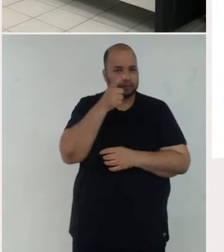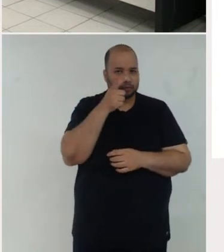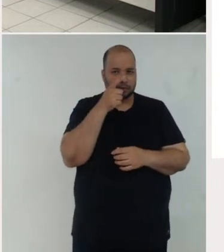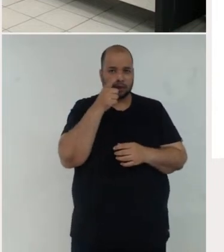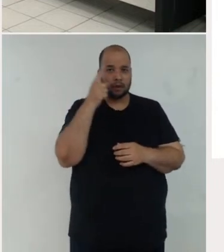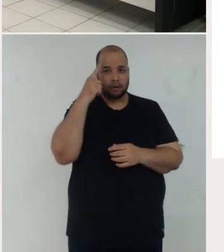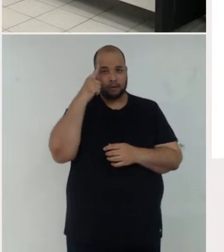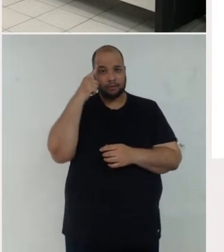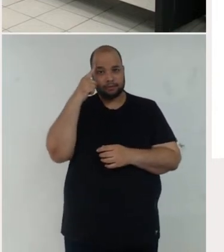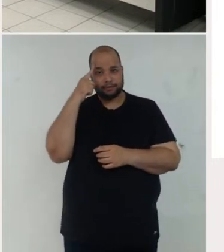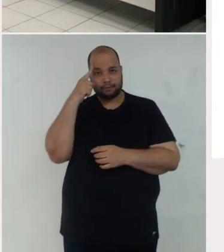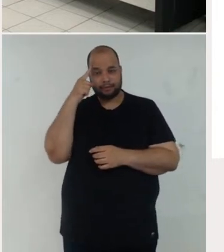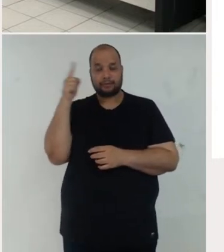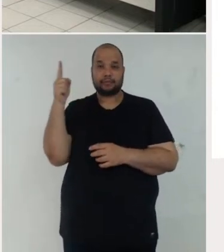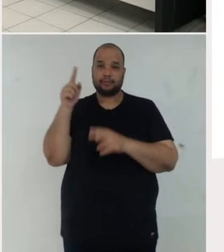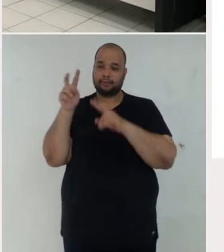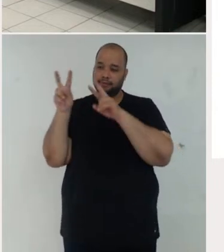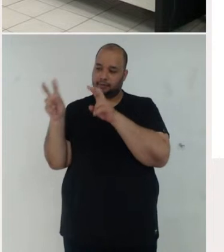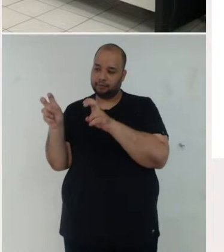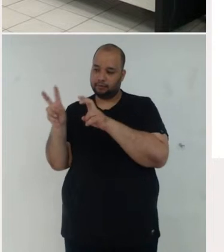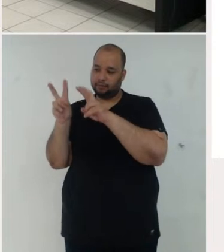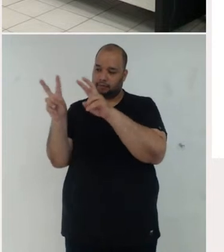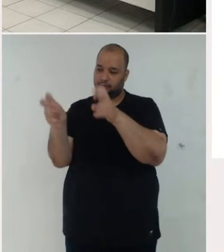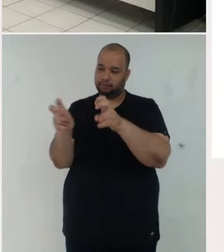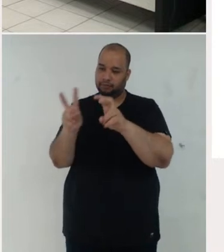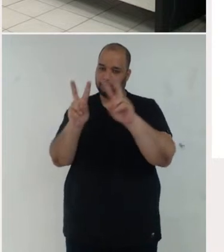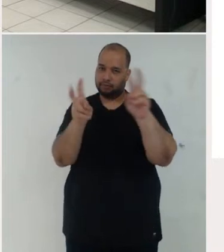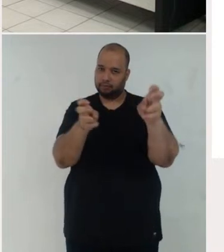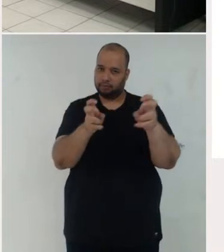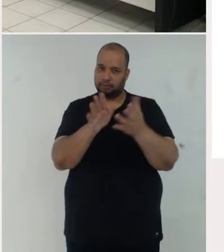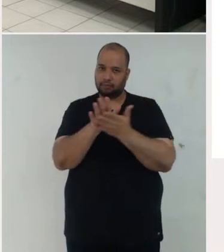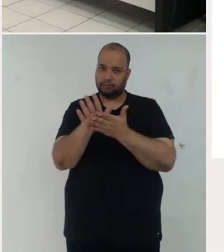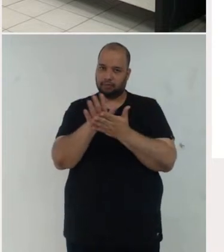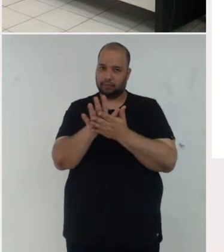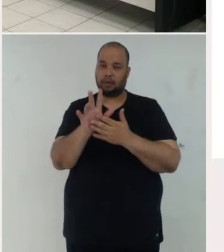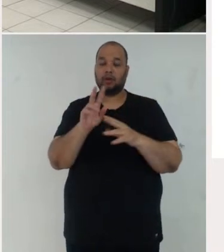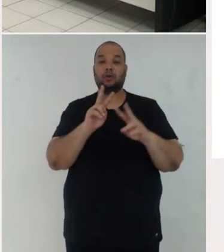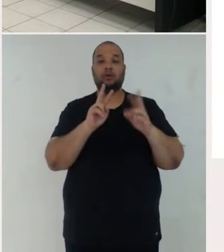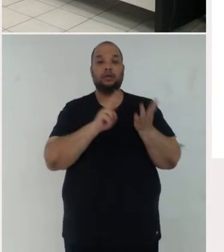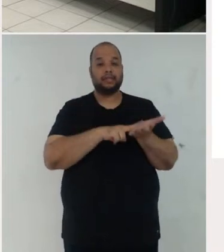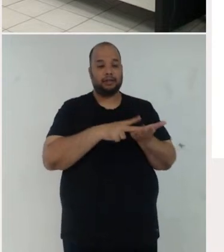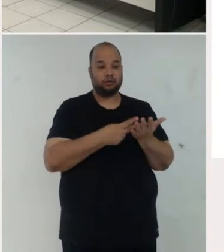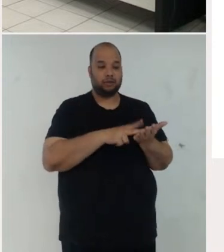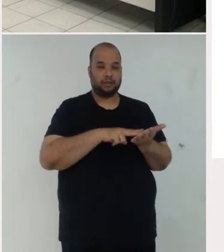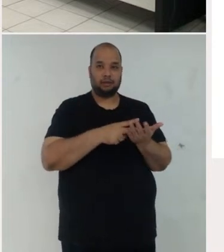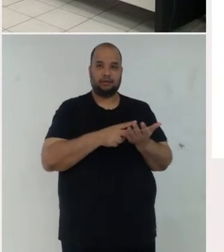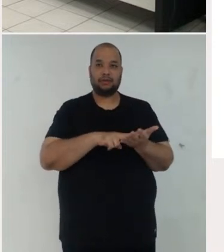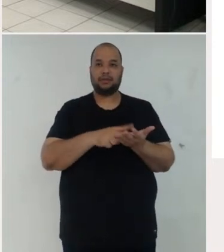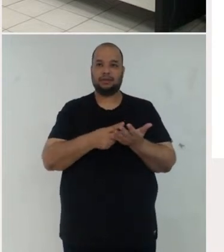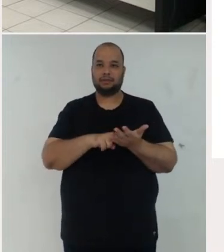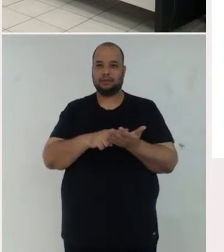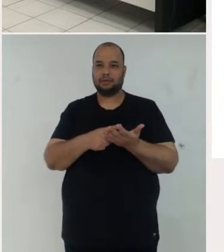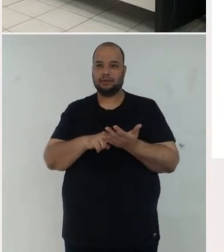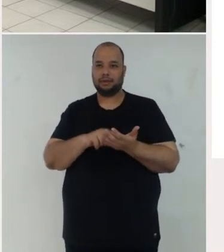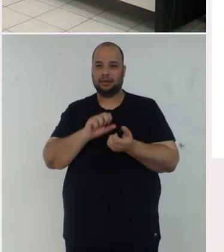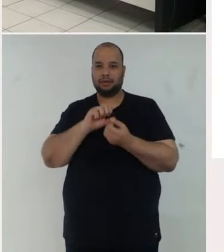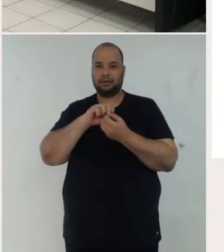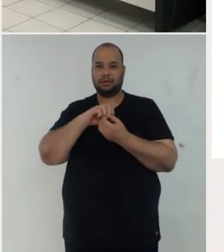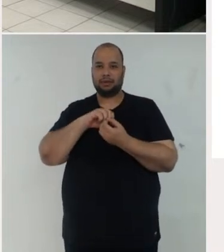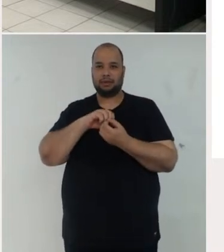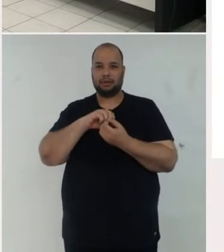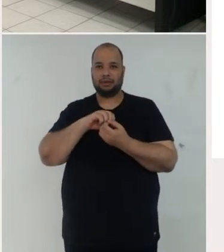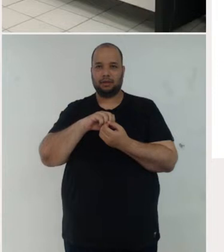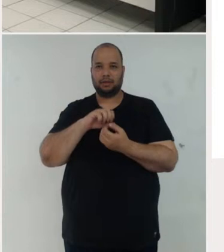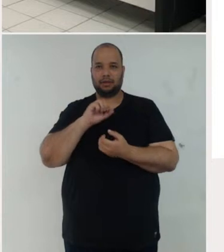a pensar em volumes temáticos. Então, o primeiro volume temático foi sobre tradução intersemiótica, organizada pela professora